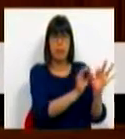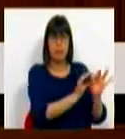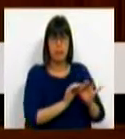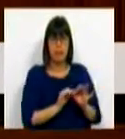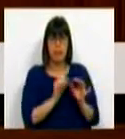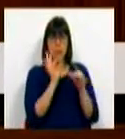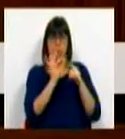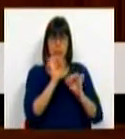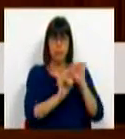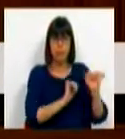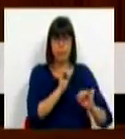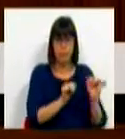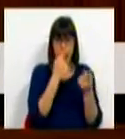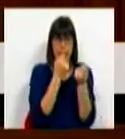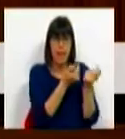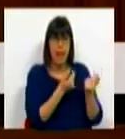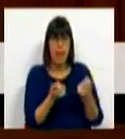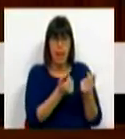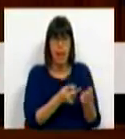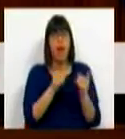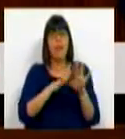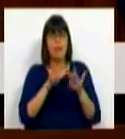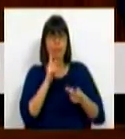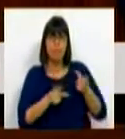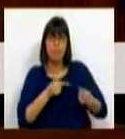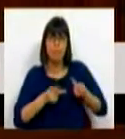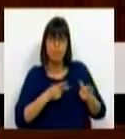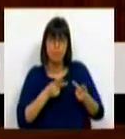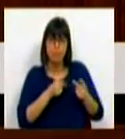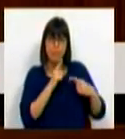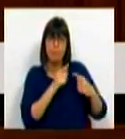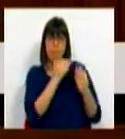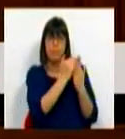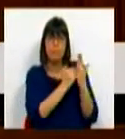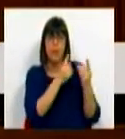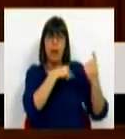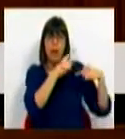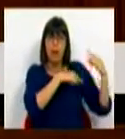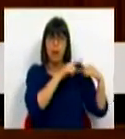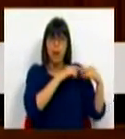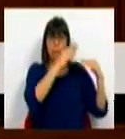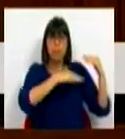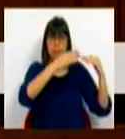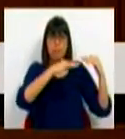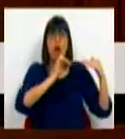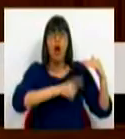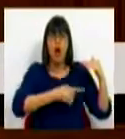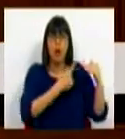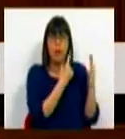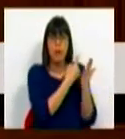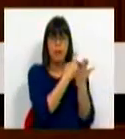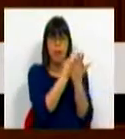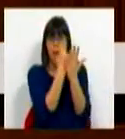vista das suas características e é feita uma análise histórica do comportamento relativamente a cada um